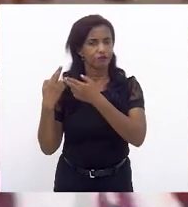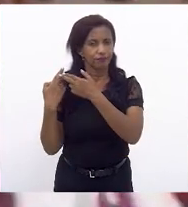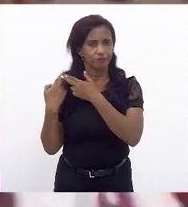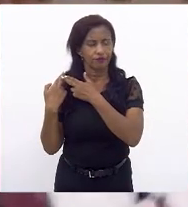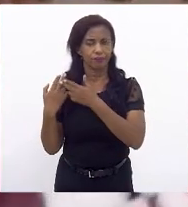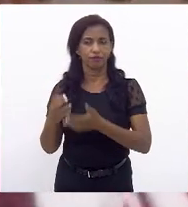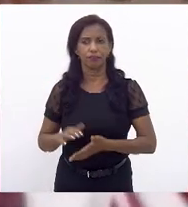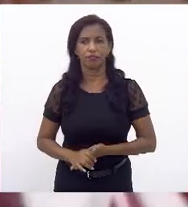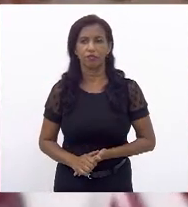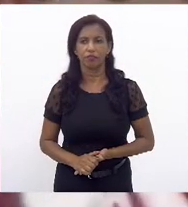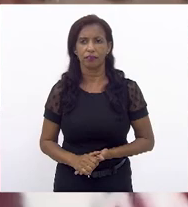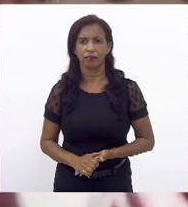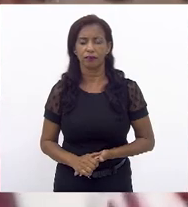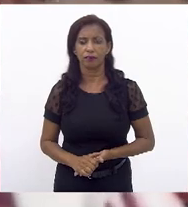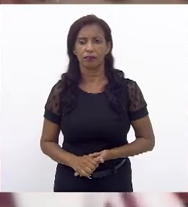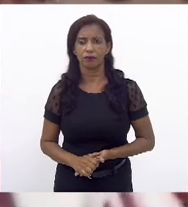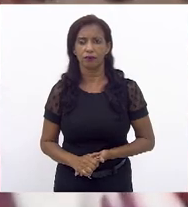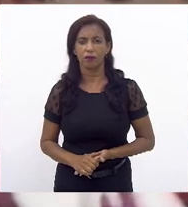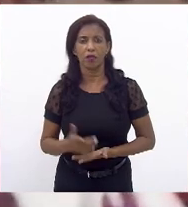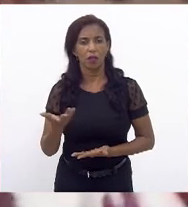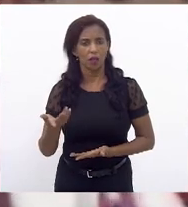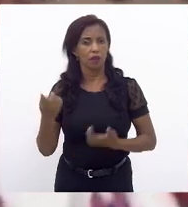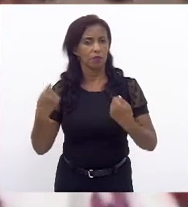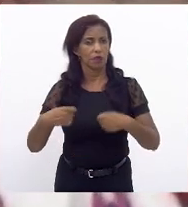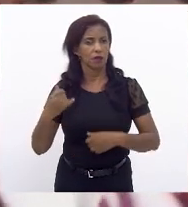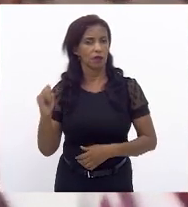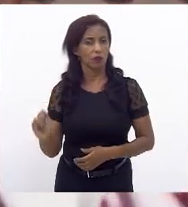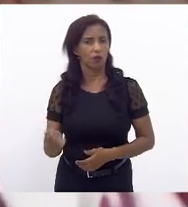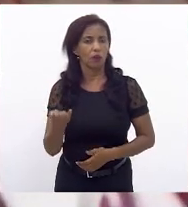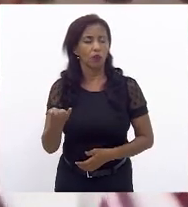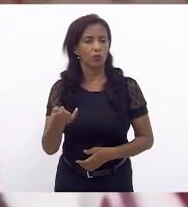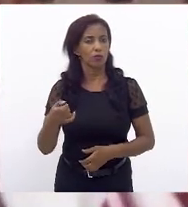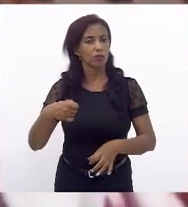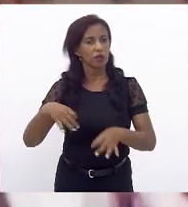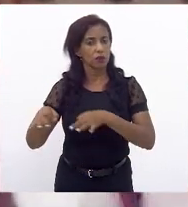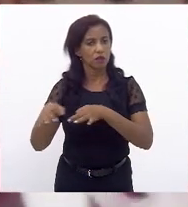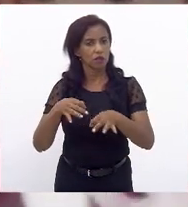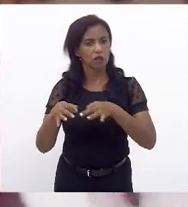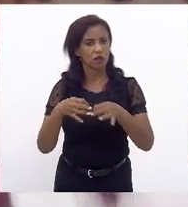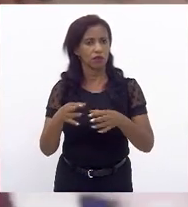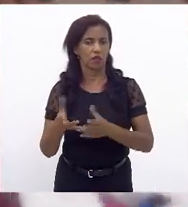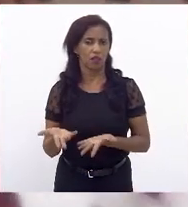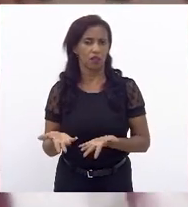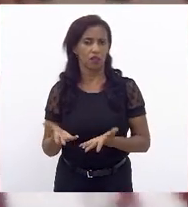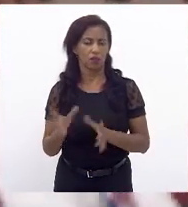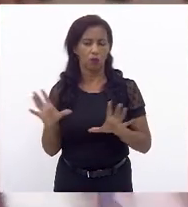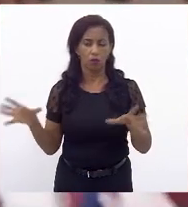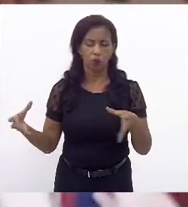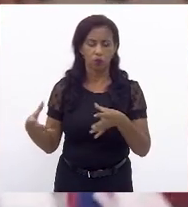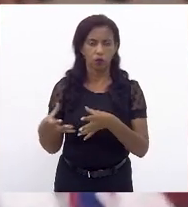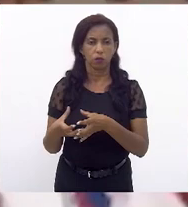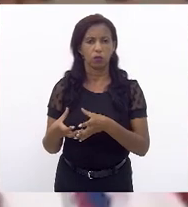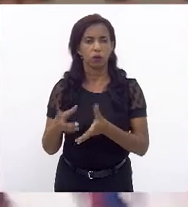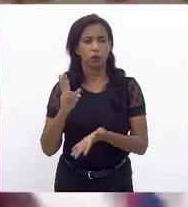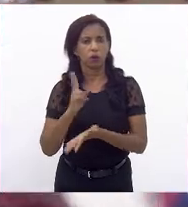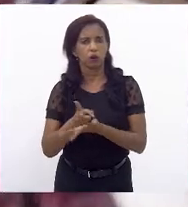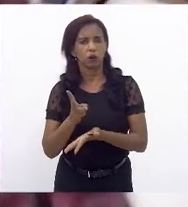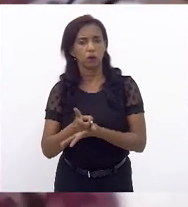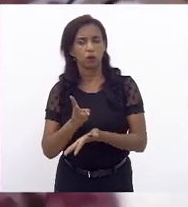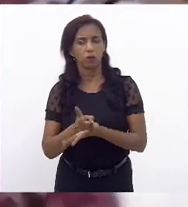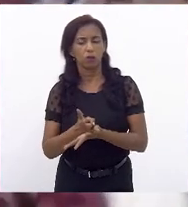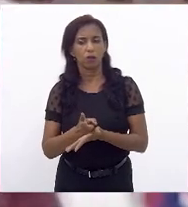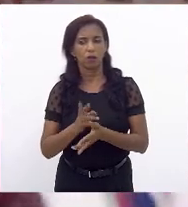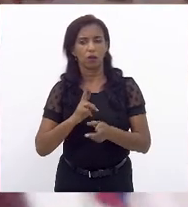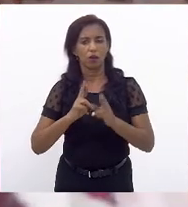responsabilidade e extremamente inoportuno para que se fizesse uma sabatina no meio de